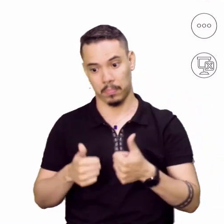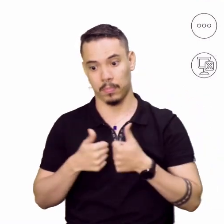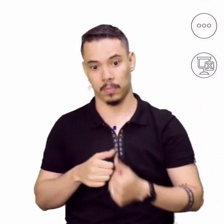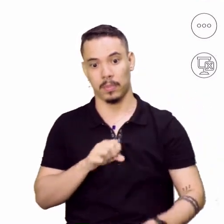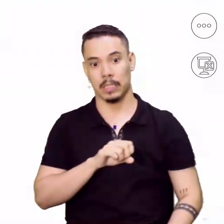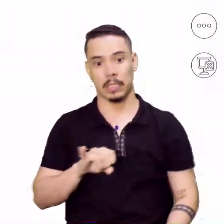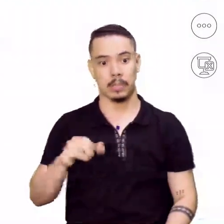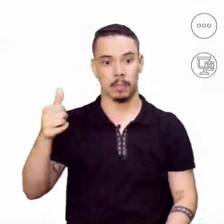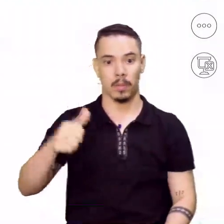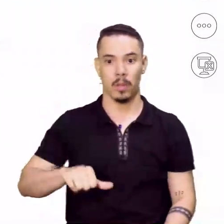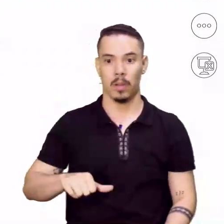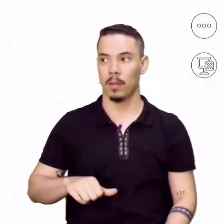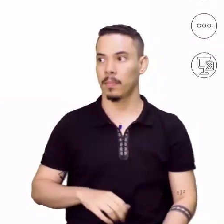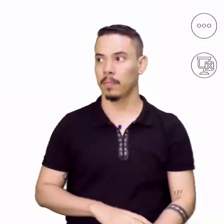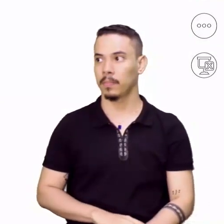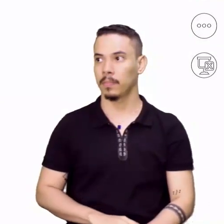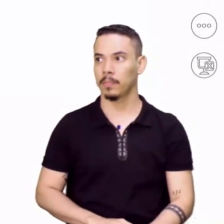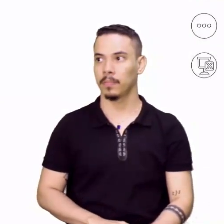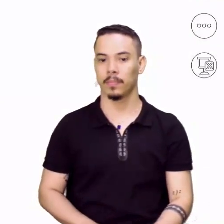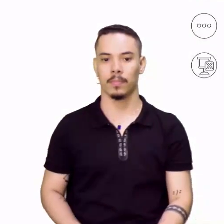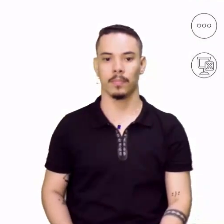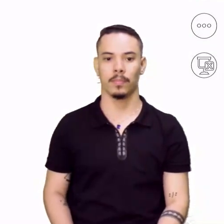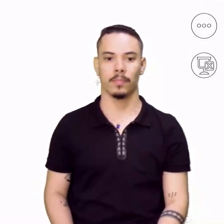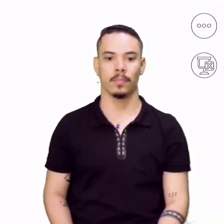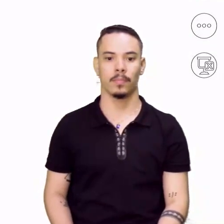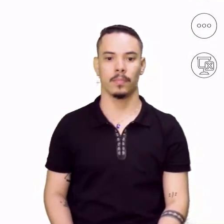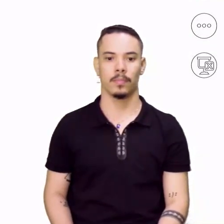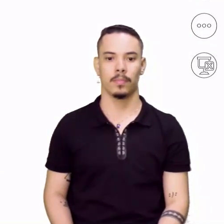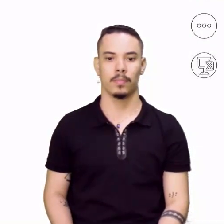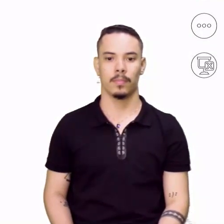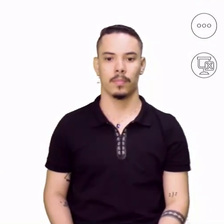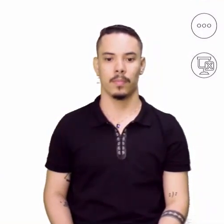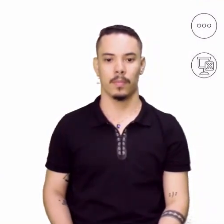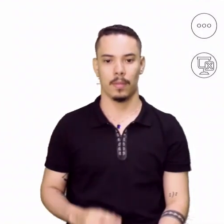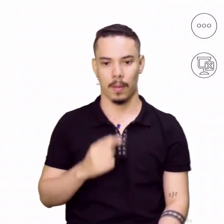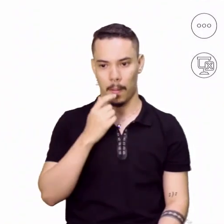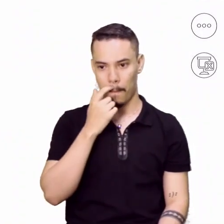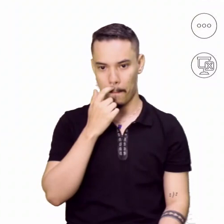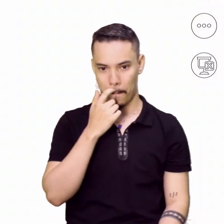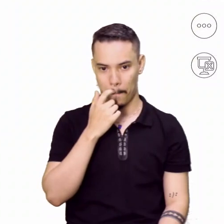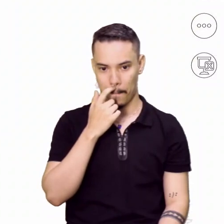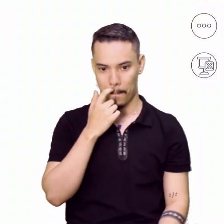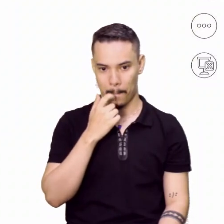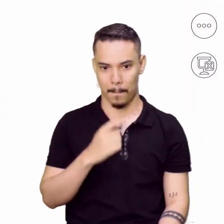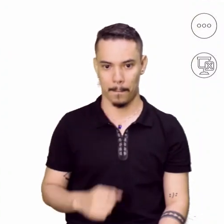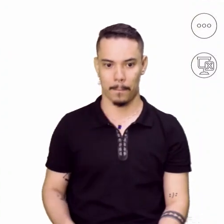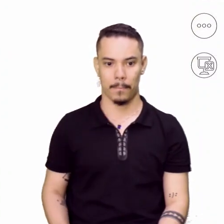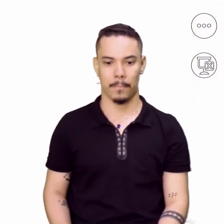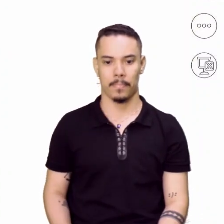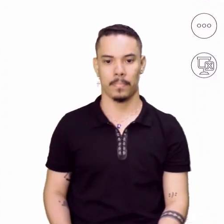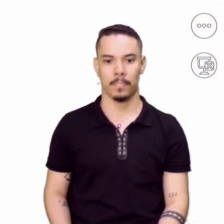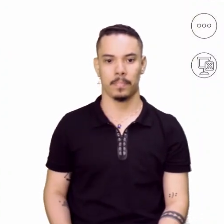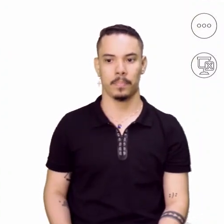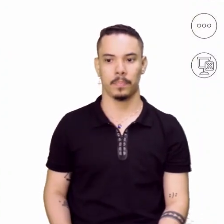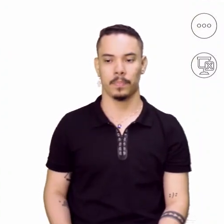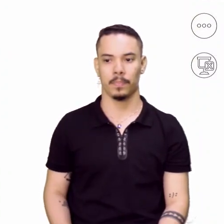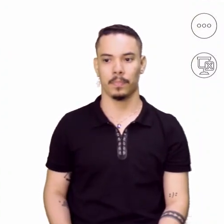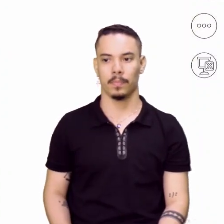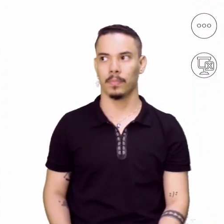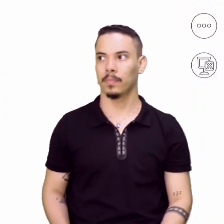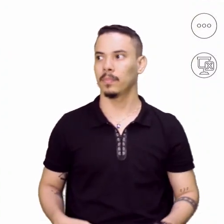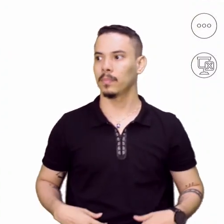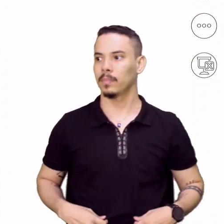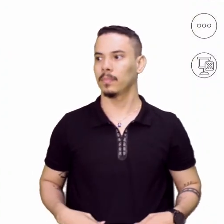ficar mais doente Eita do nada A aula foi até final agora sim é porque